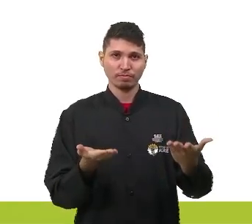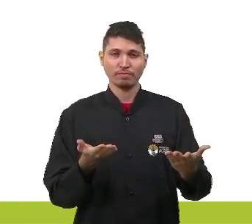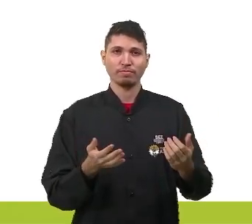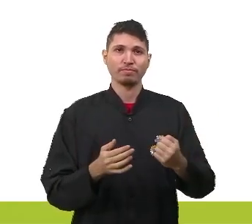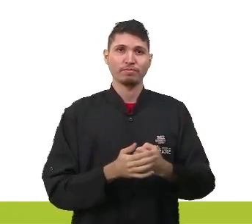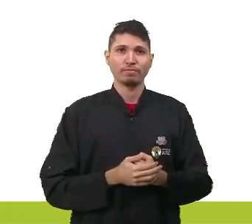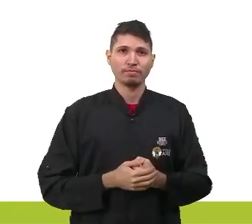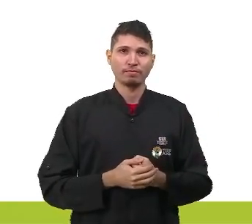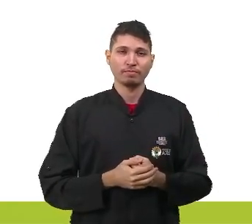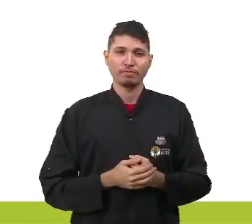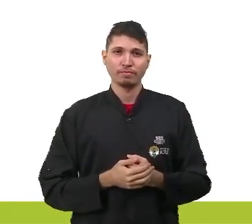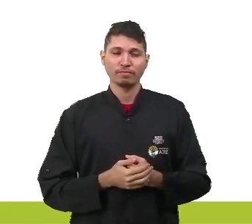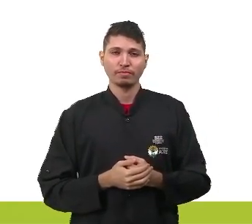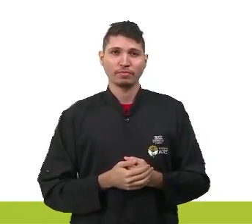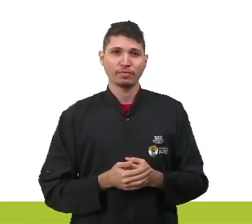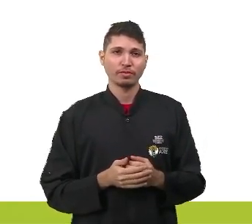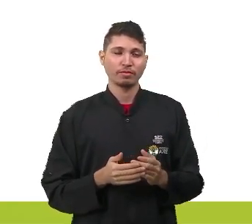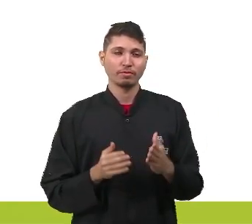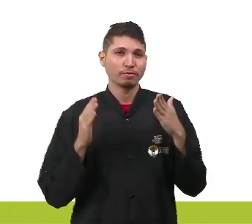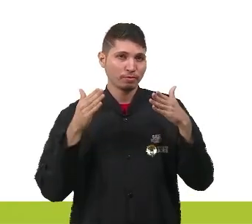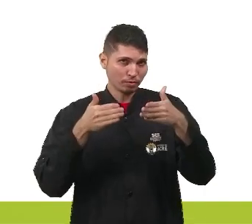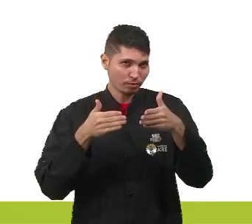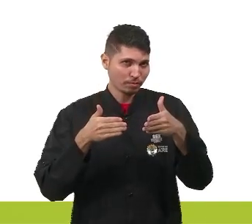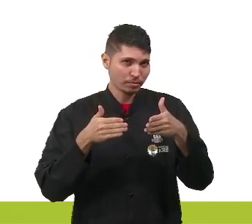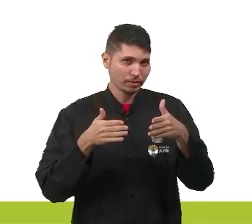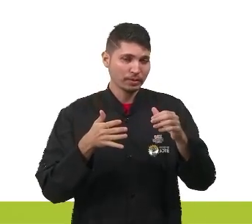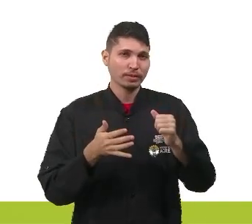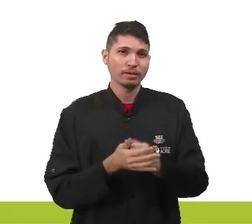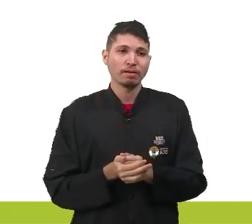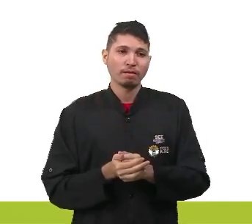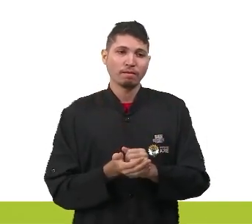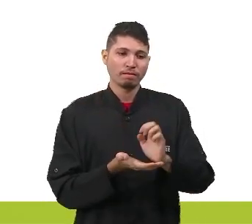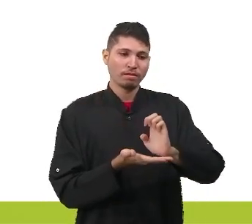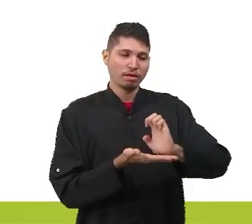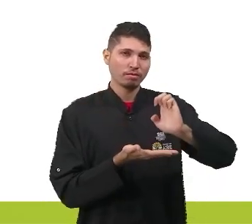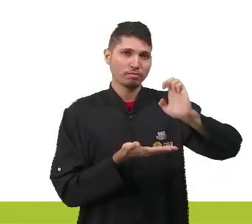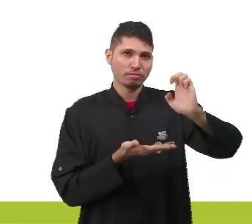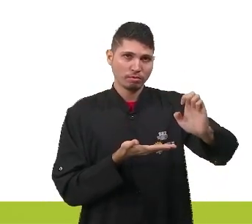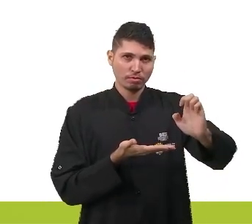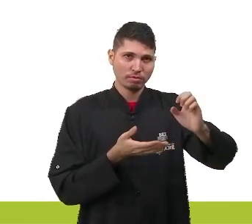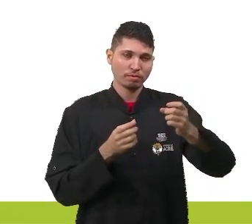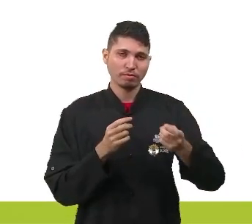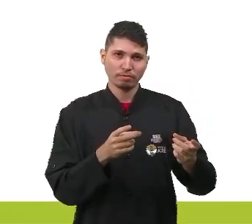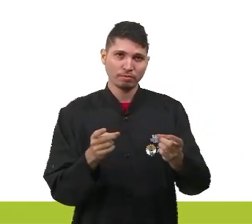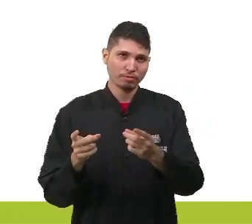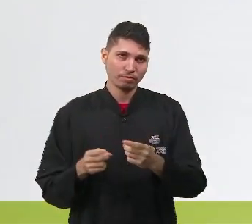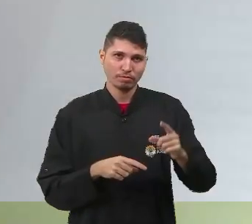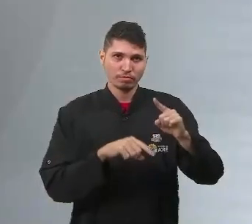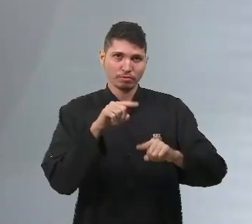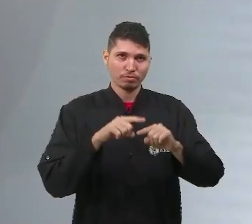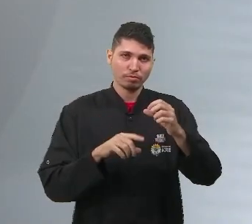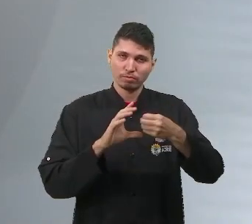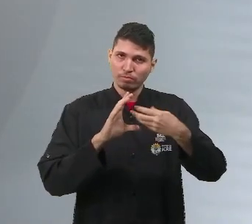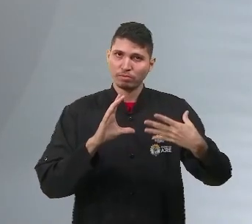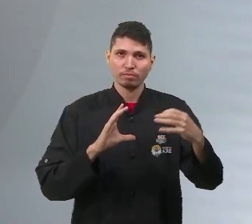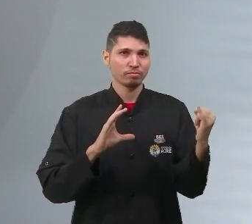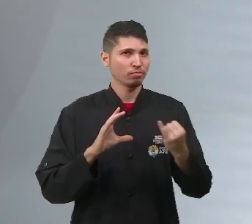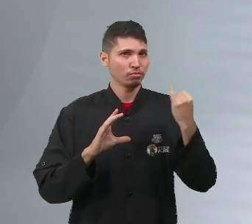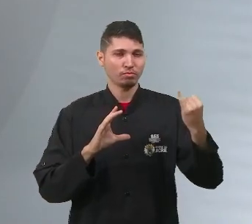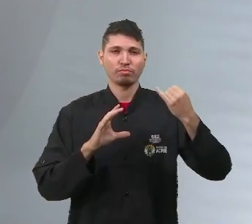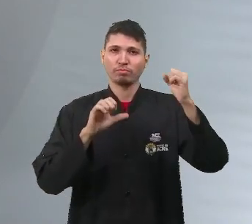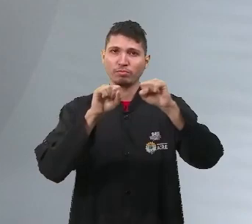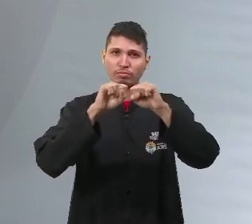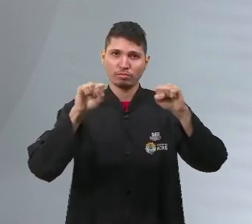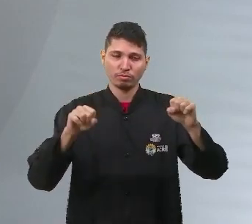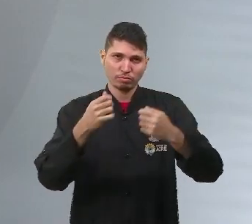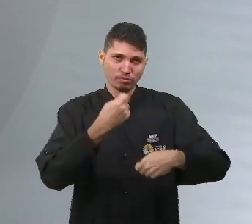favorável. Tá? Favorável seria com o aumento das exportações, ou seja, da venda de produtos. Então, essa é uma característica muito importante do mercantilismo